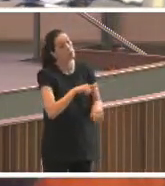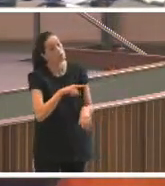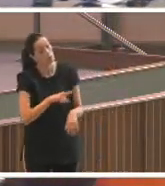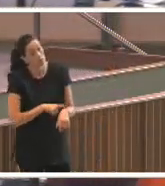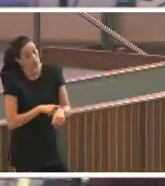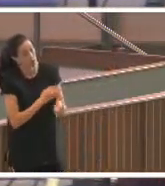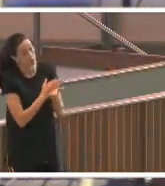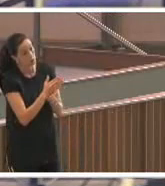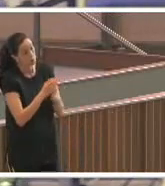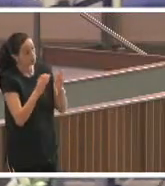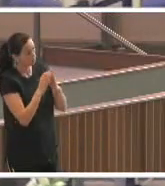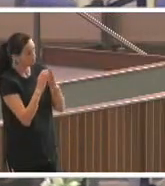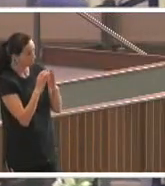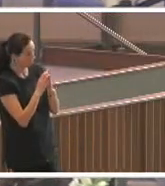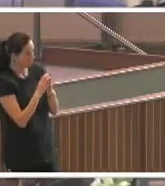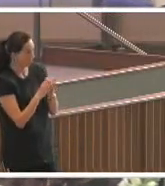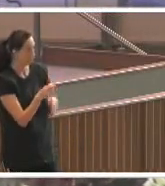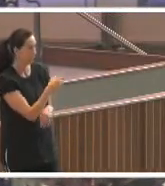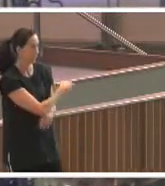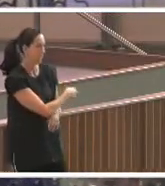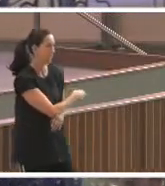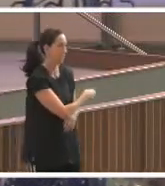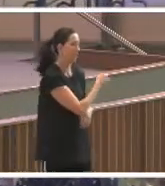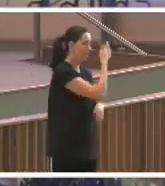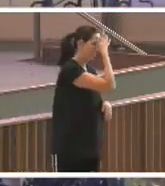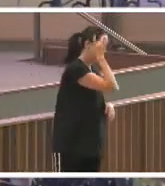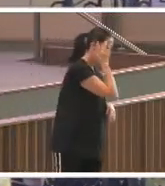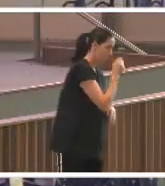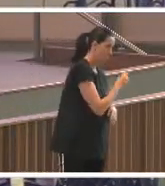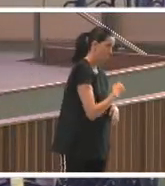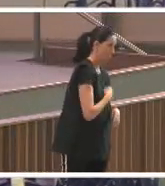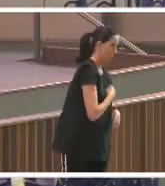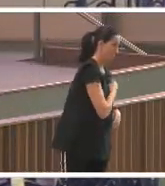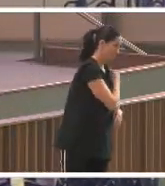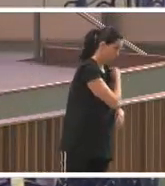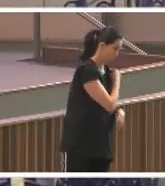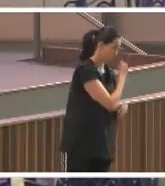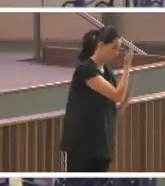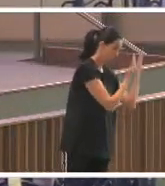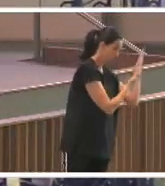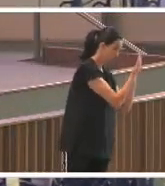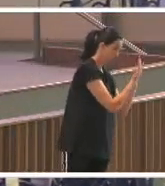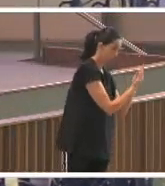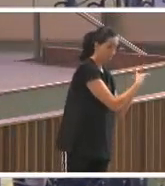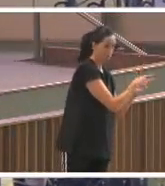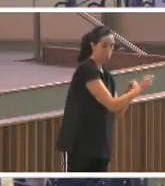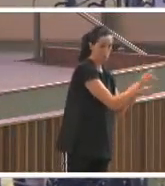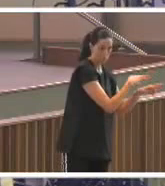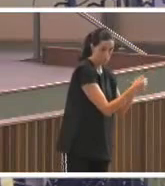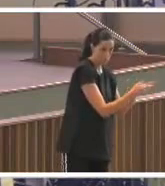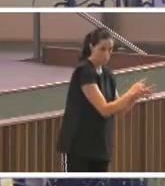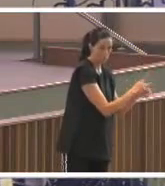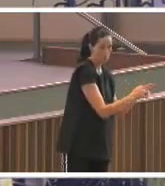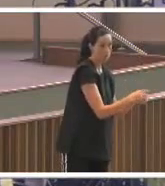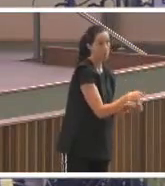células, muitas dessas pessoas que estavam no coro começaram a se envolver no pastoreio de